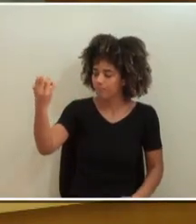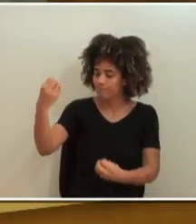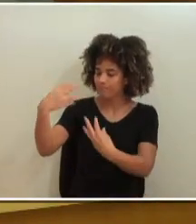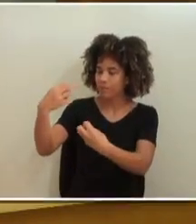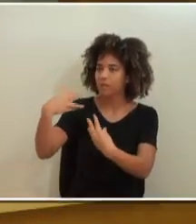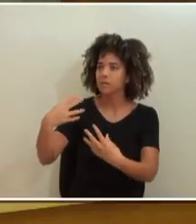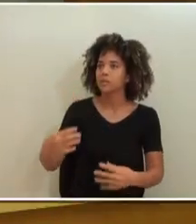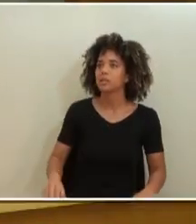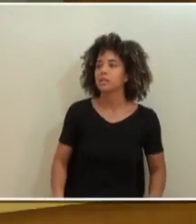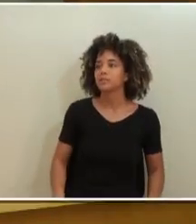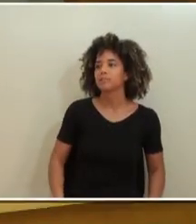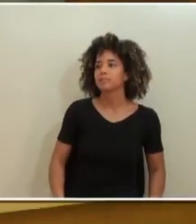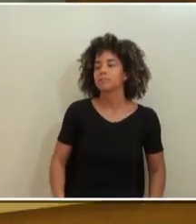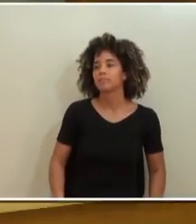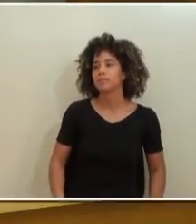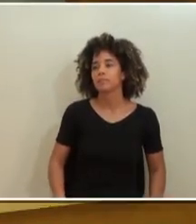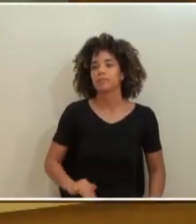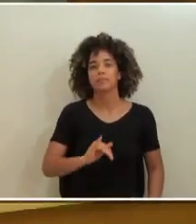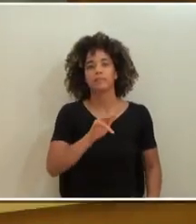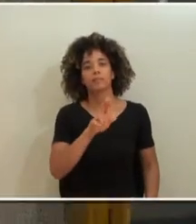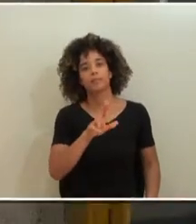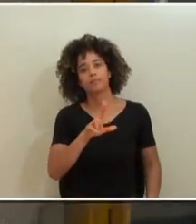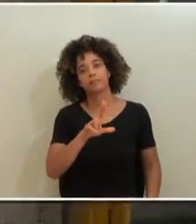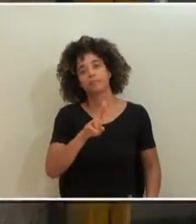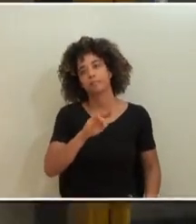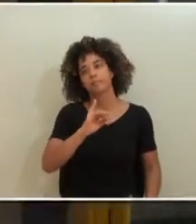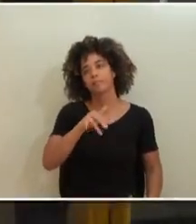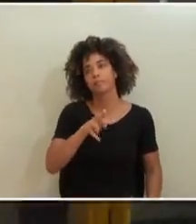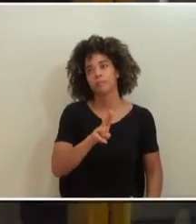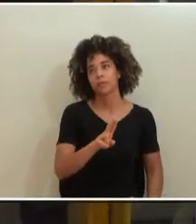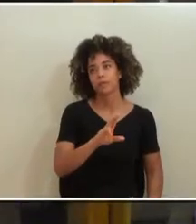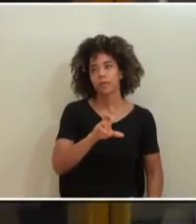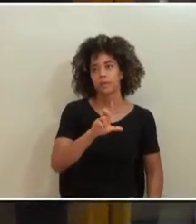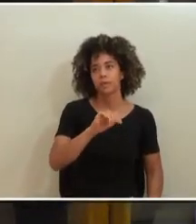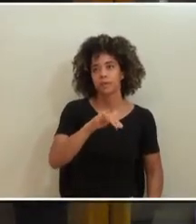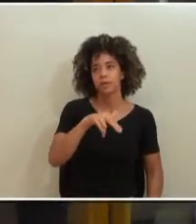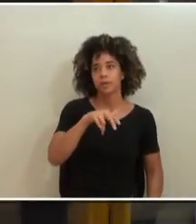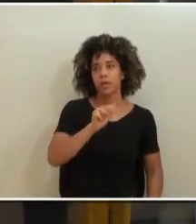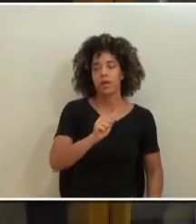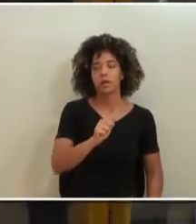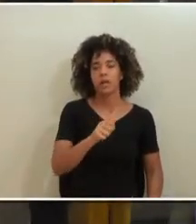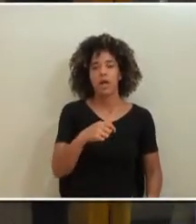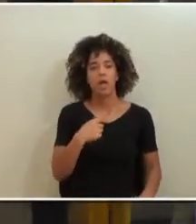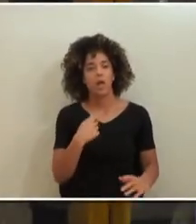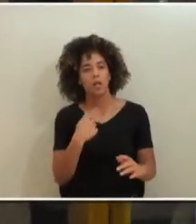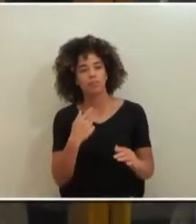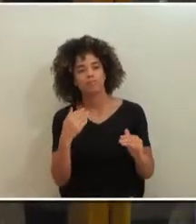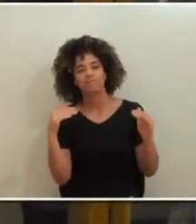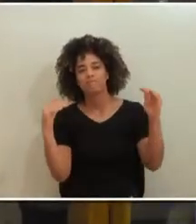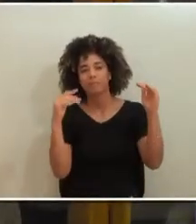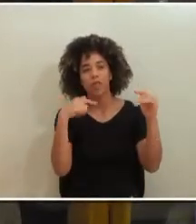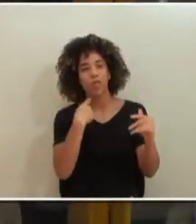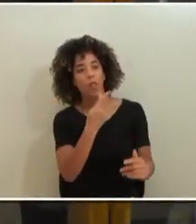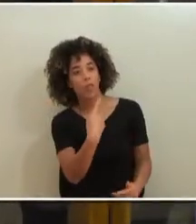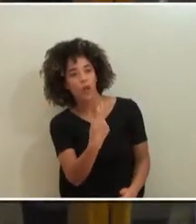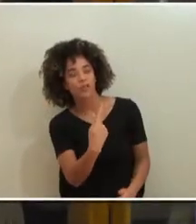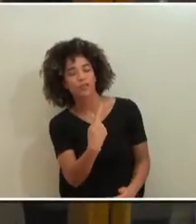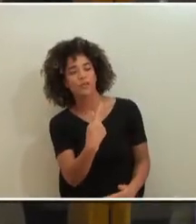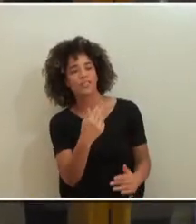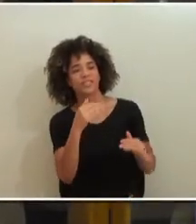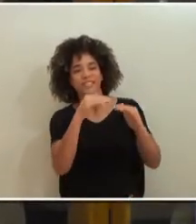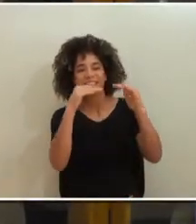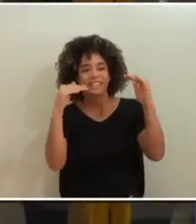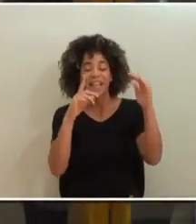Cadê a Ju? A Ju, tem muita coisa que a gente não concorda, mas você também tem o seu mérito